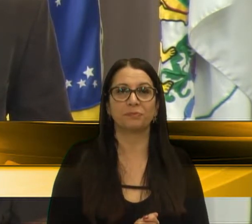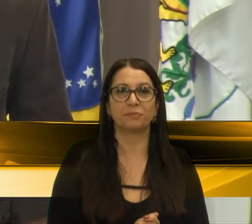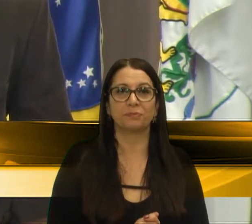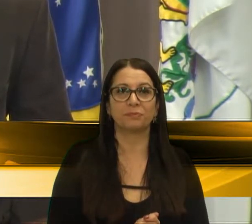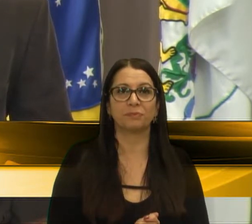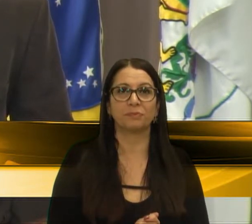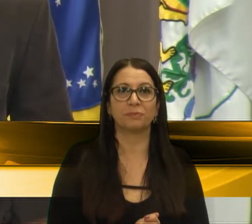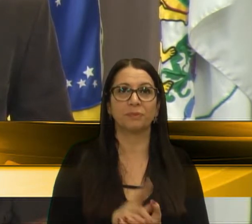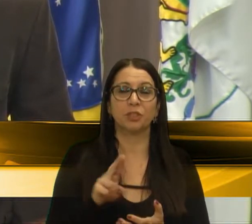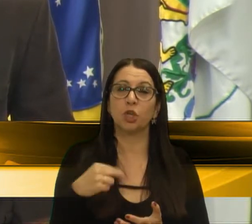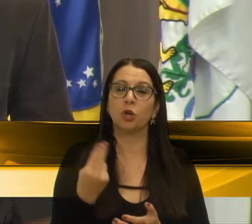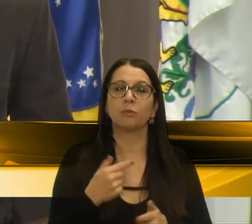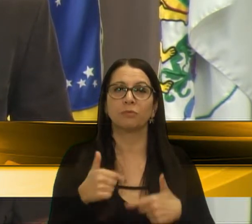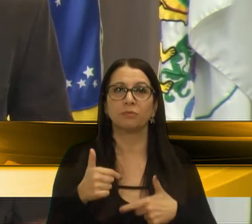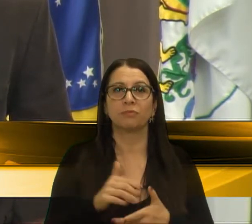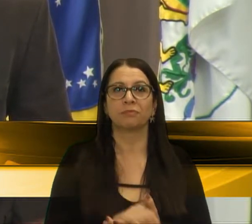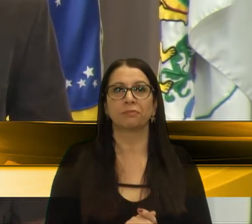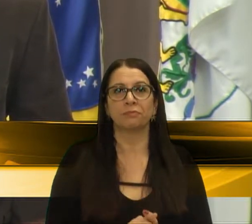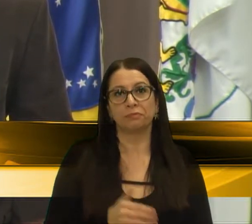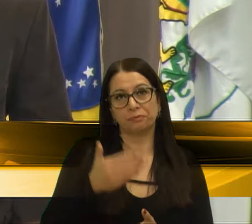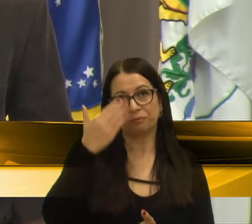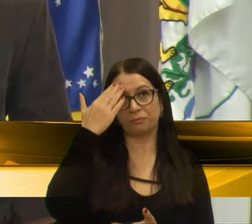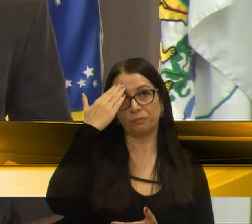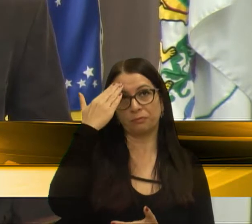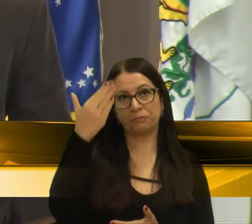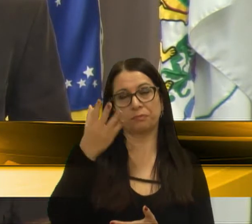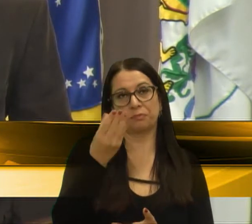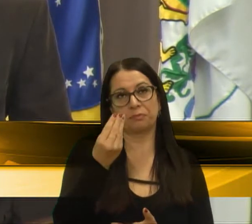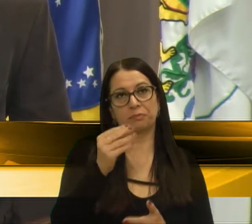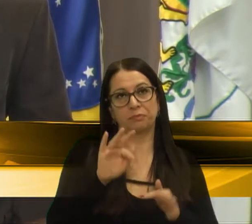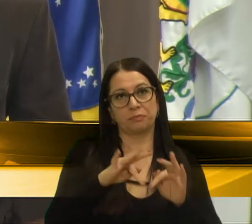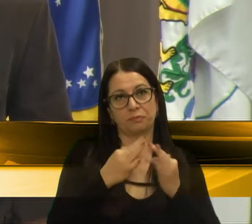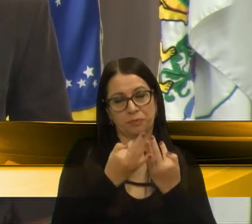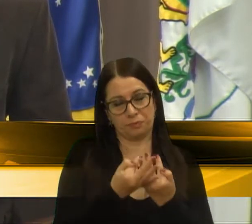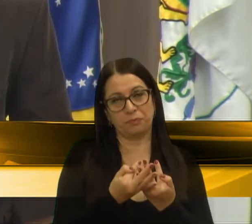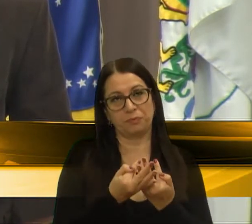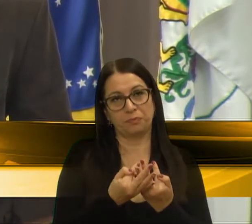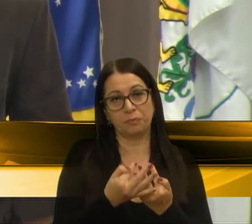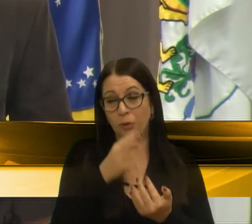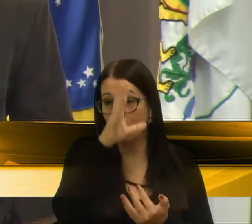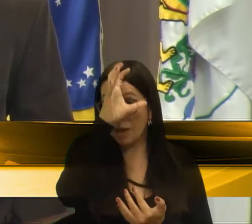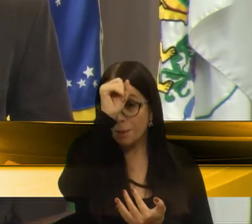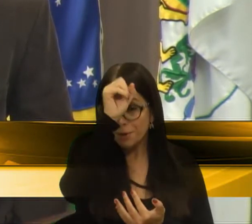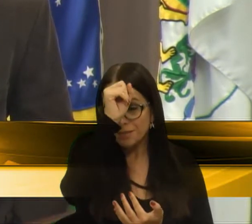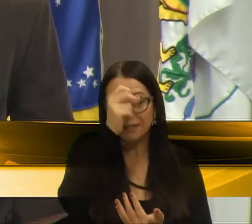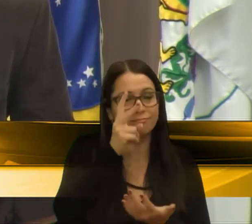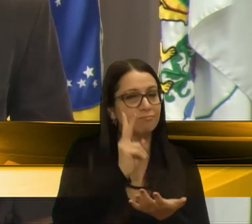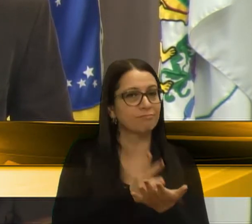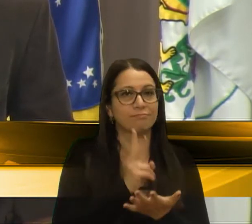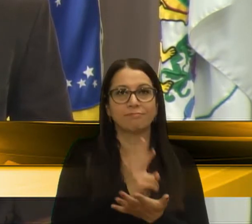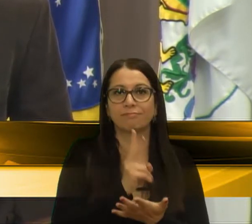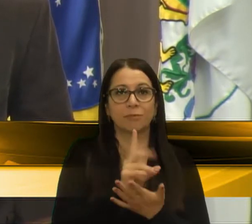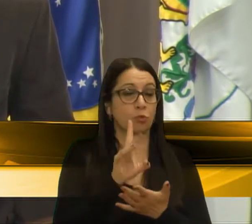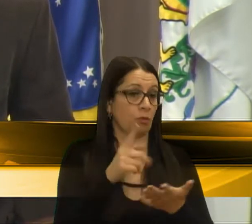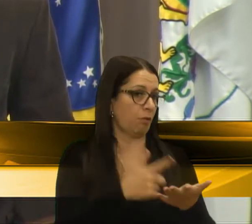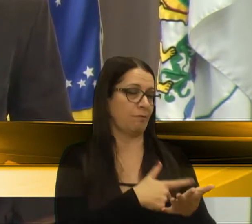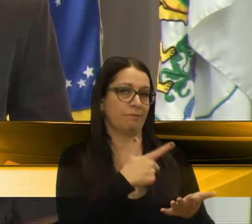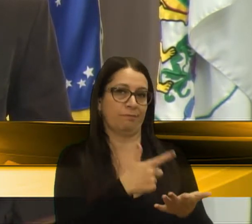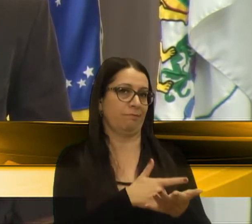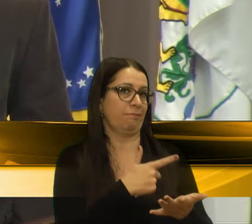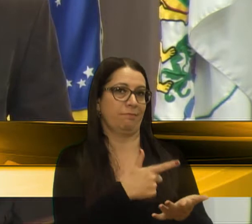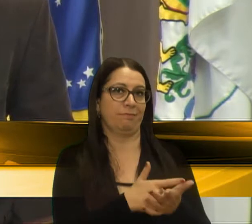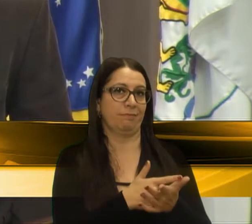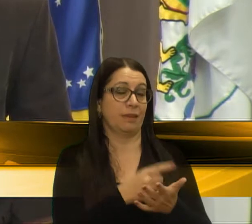mas é o nosso trabalho. Eu queria agradecer muito a minha família, né? Porque o aprendizado é contínuo, não é só livro,